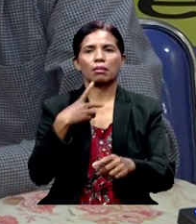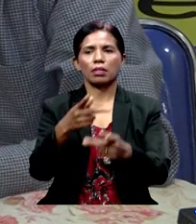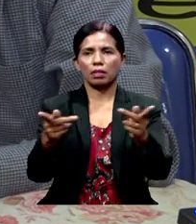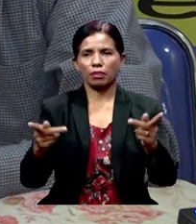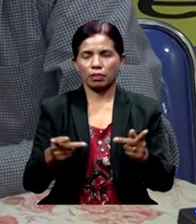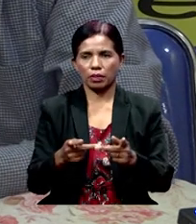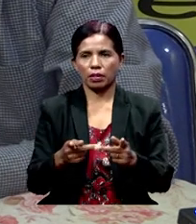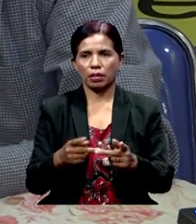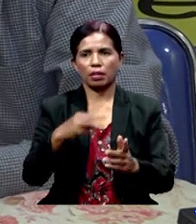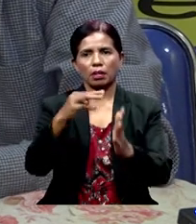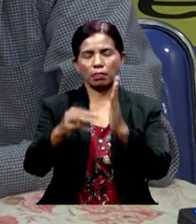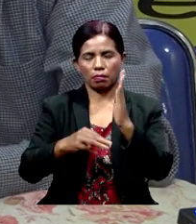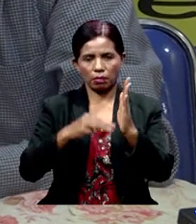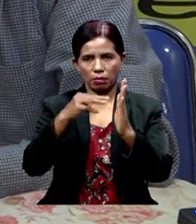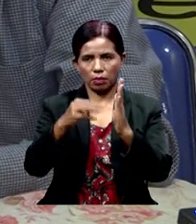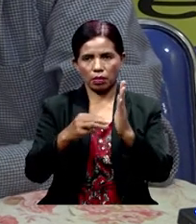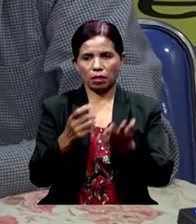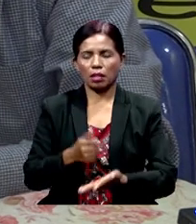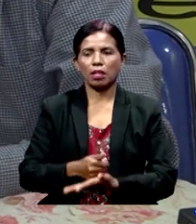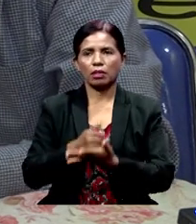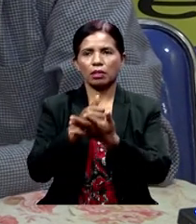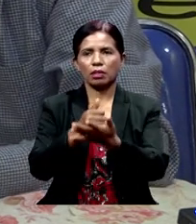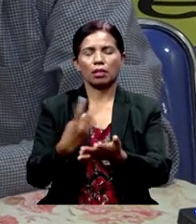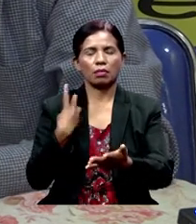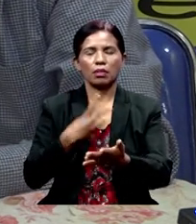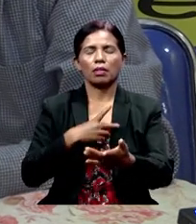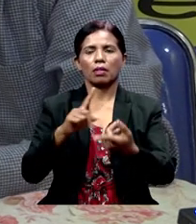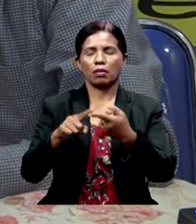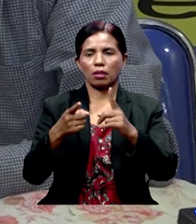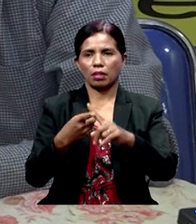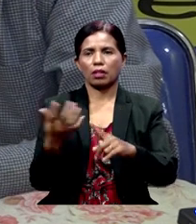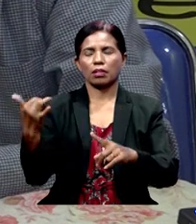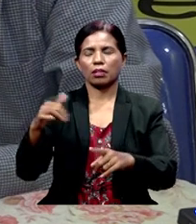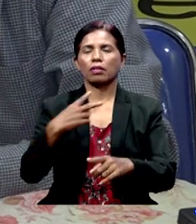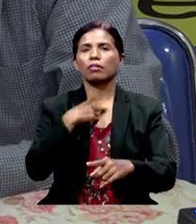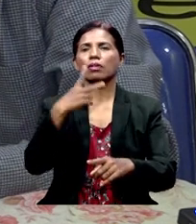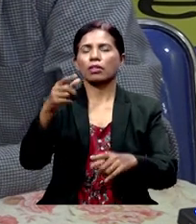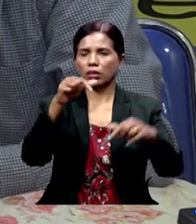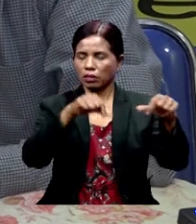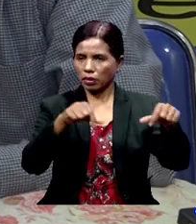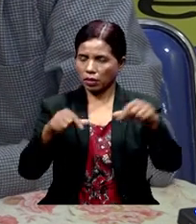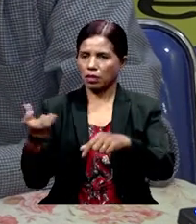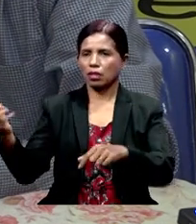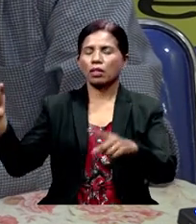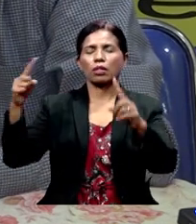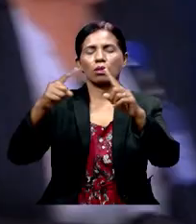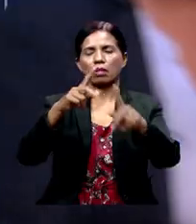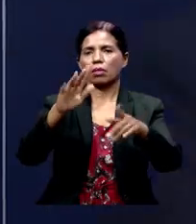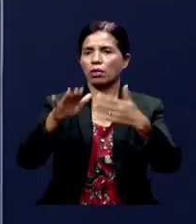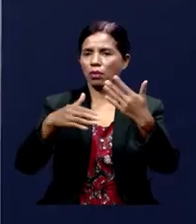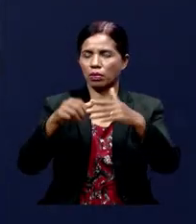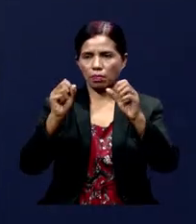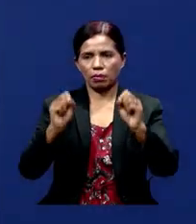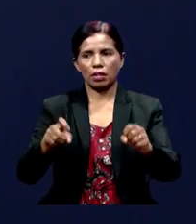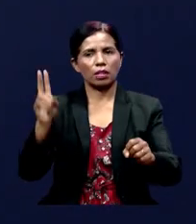Então, média maka tulun. Amin malok liliulian deficiencia siranian to emo hutu tu belerona